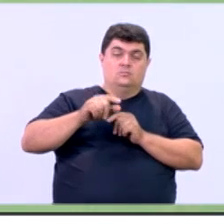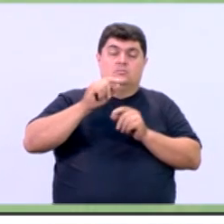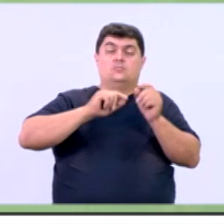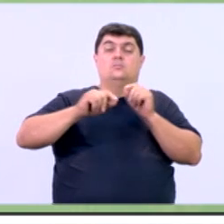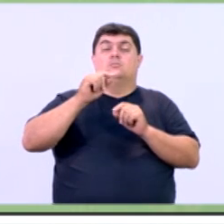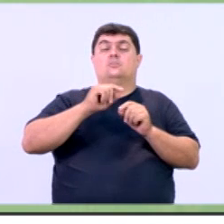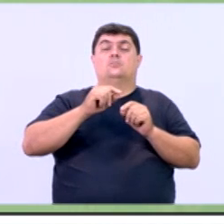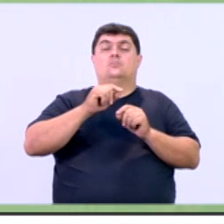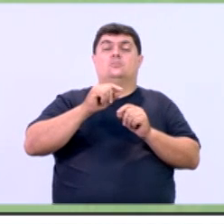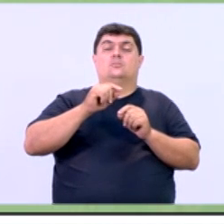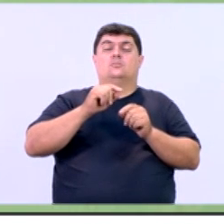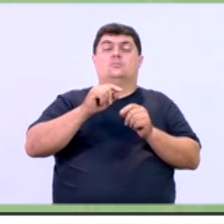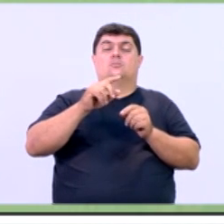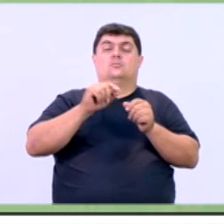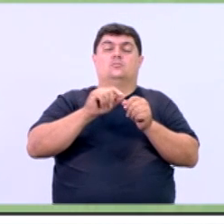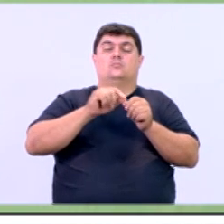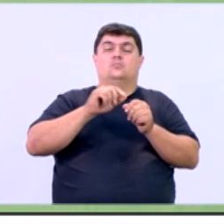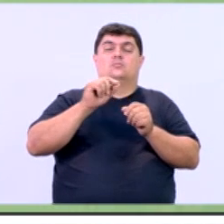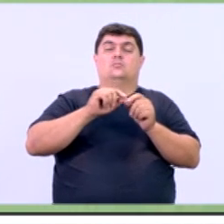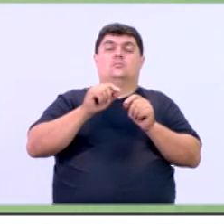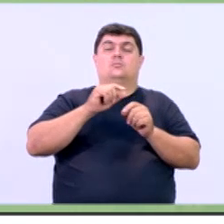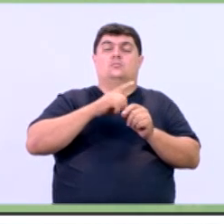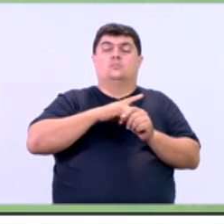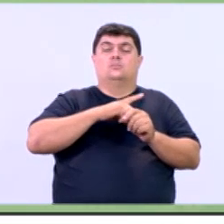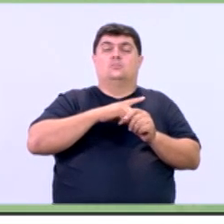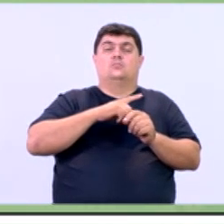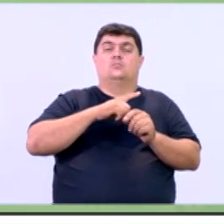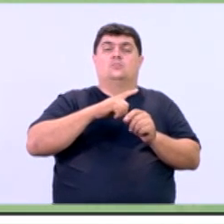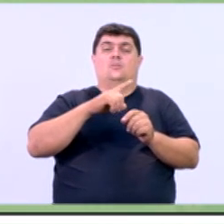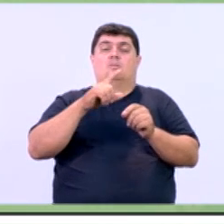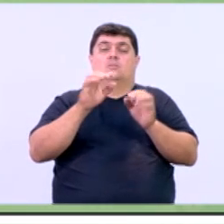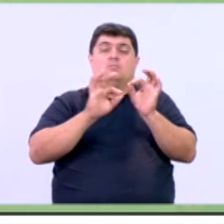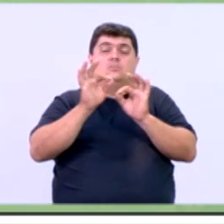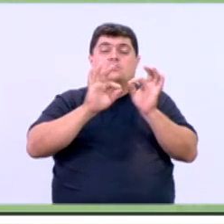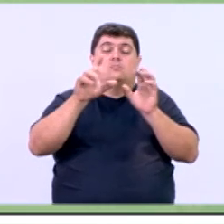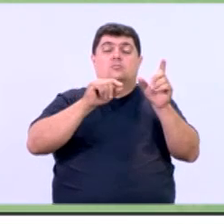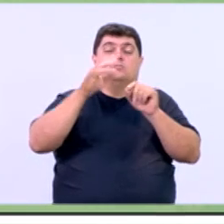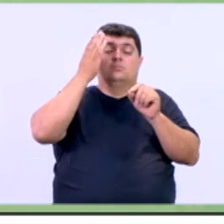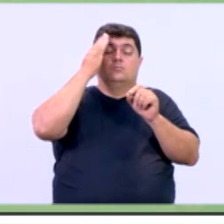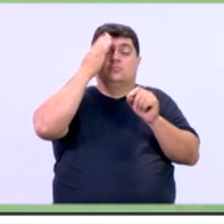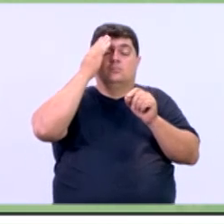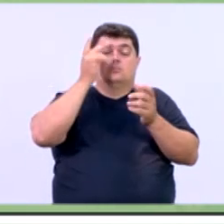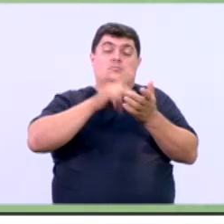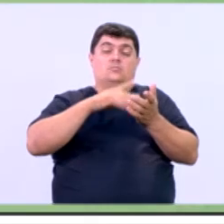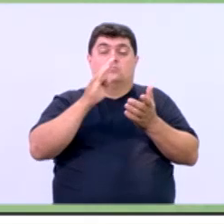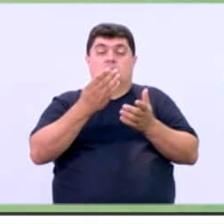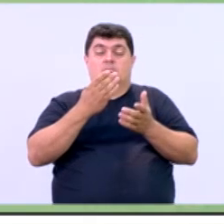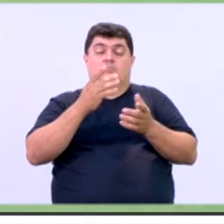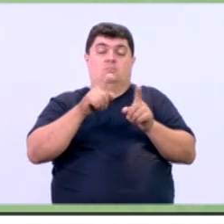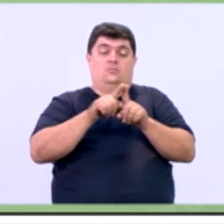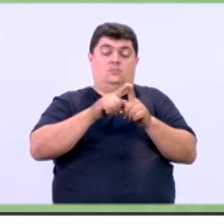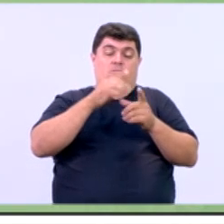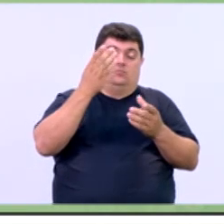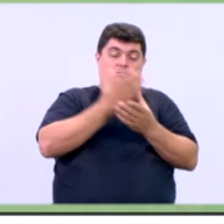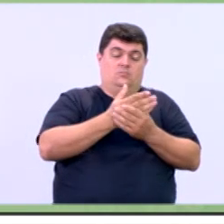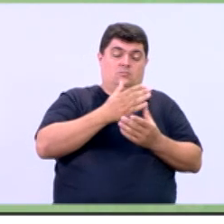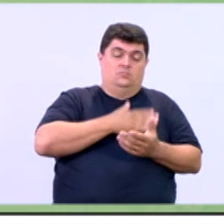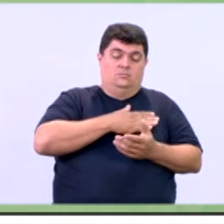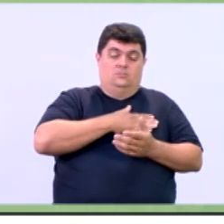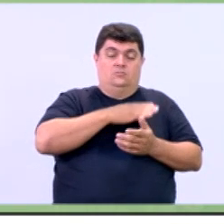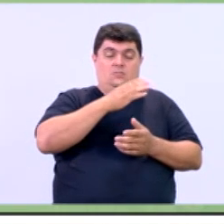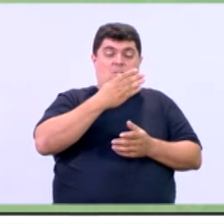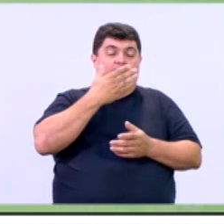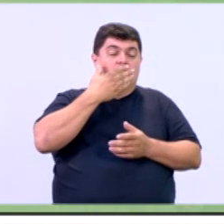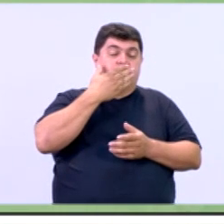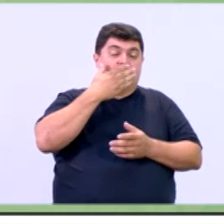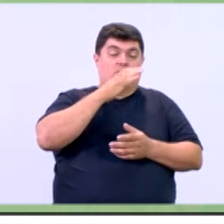que eles estão fazendo, né? Julgar os itens da afirmação, o arquivo, o meu estilo fica na mesma